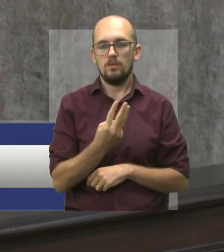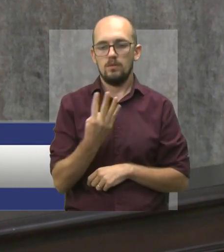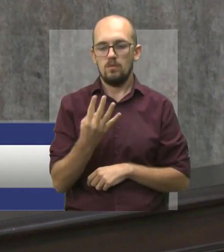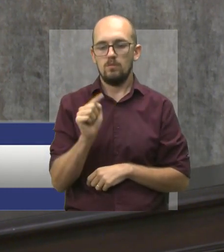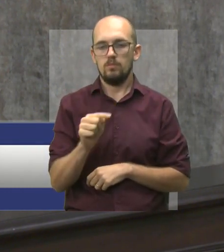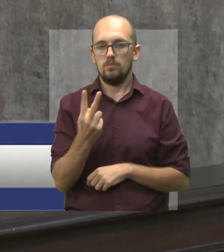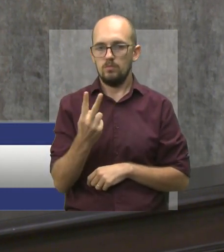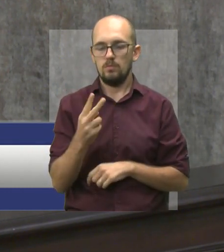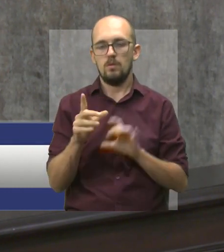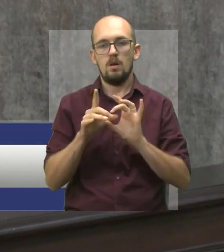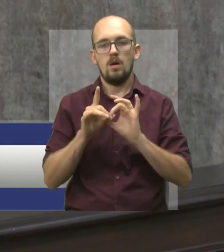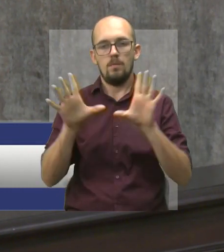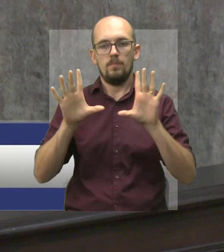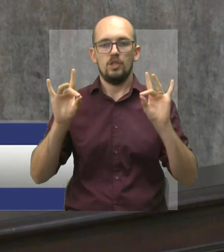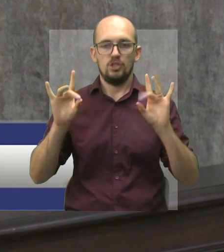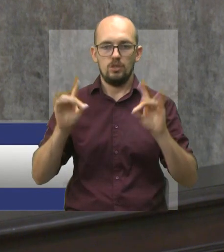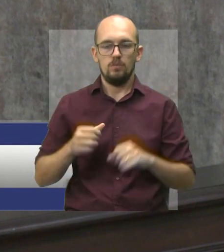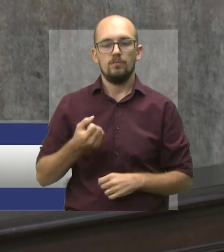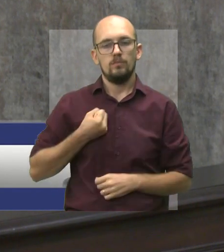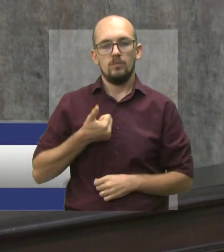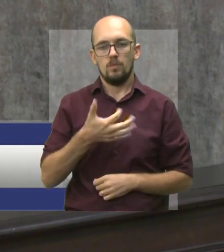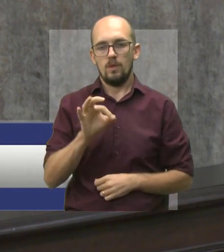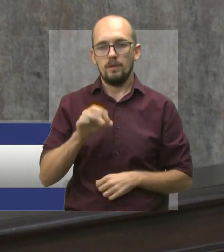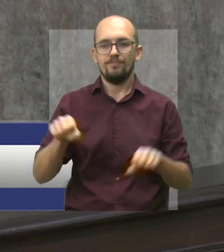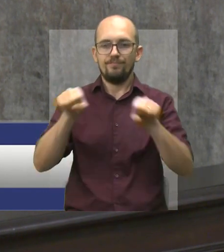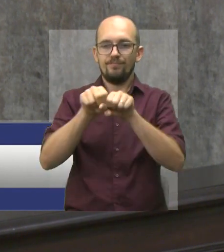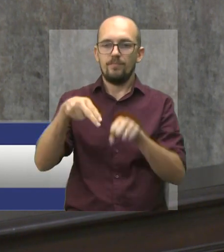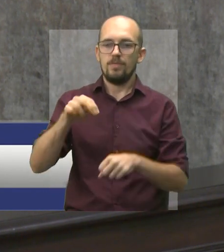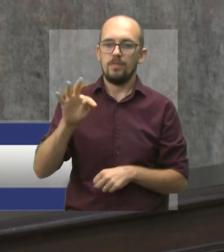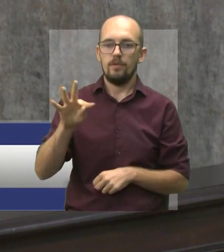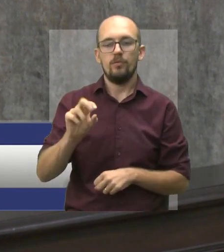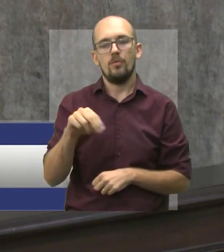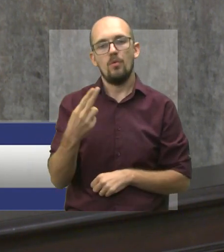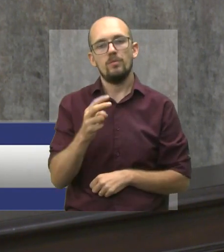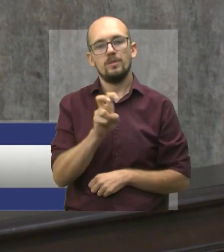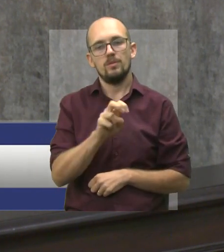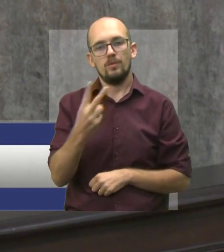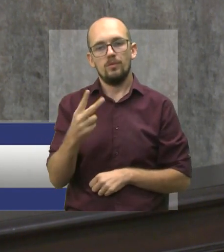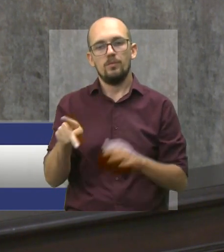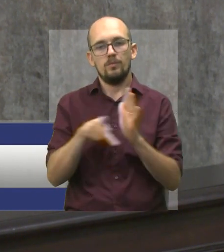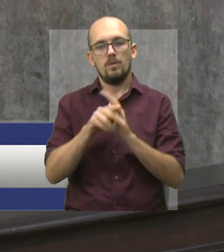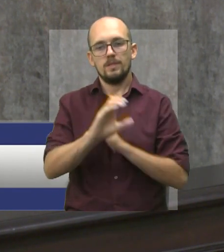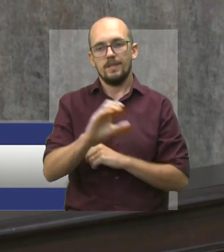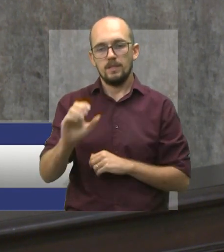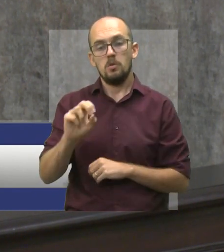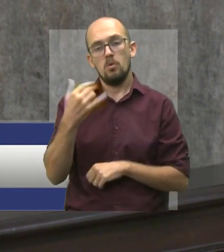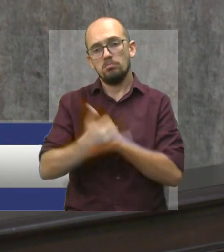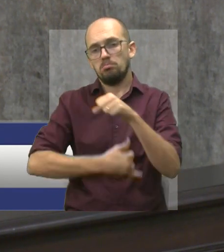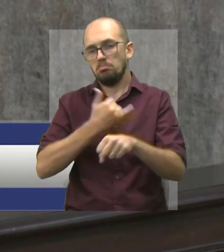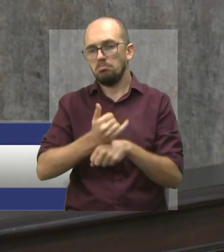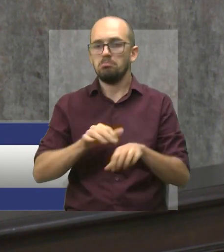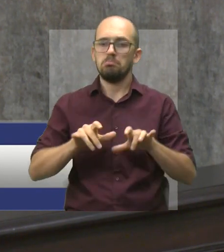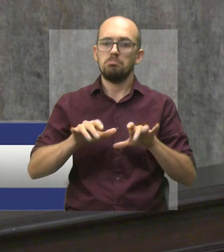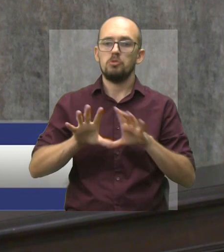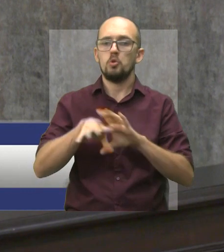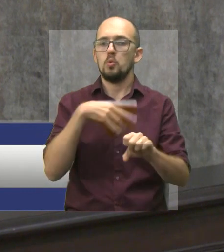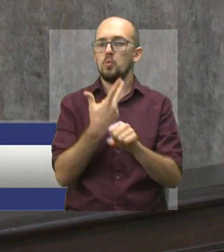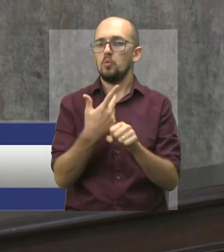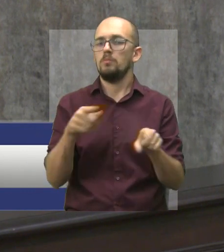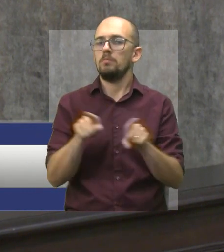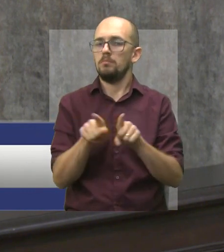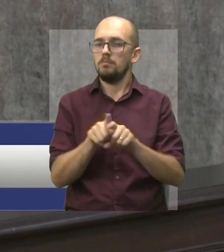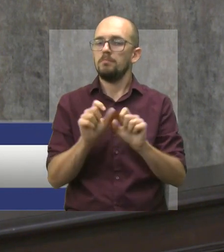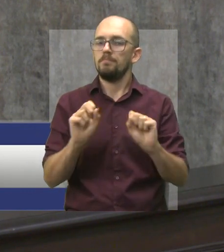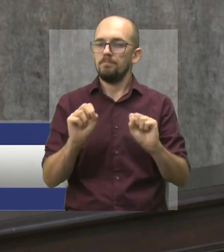Aberto Digital, o 10 da NET, o 52 da ConnectCor, e também quem acompanha pela internet por meio do nosso canal no